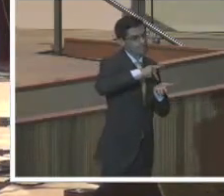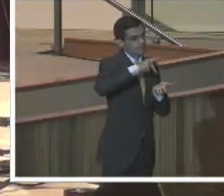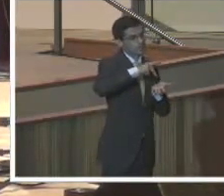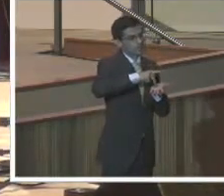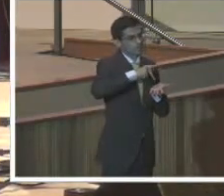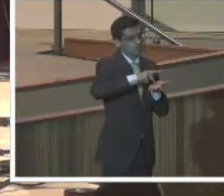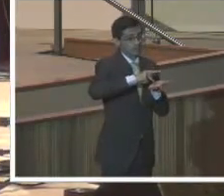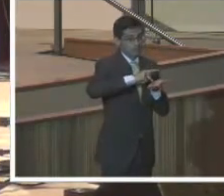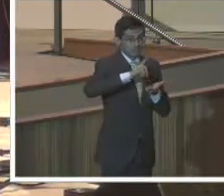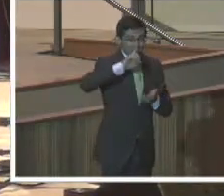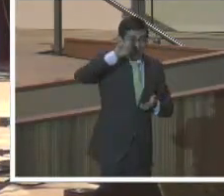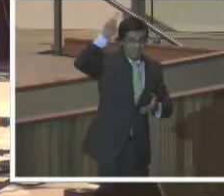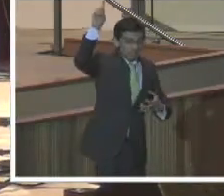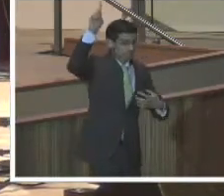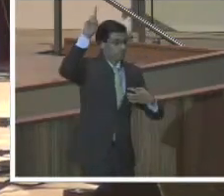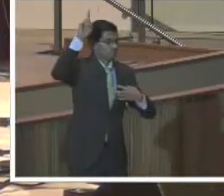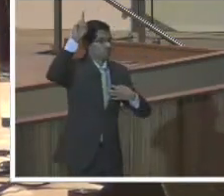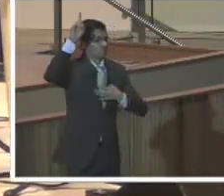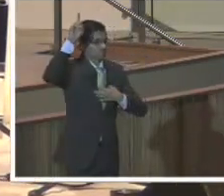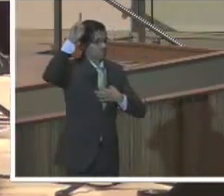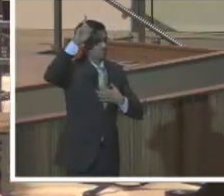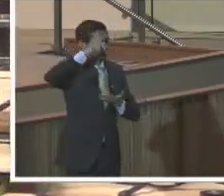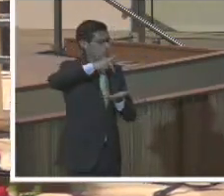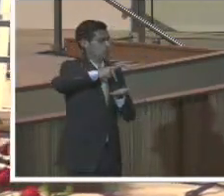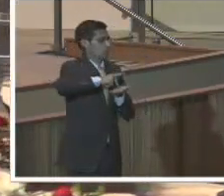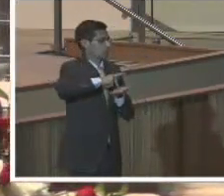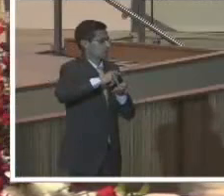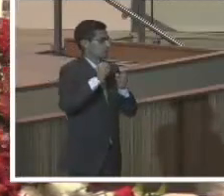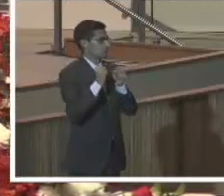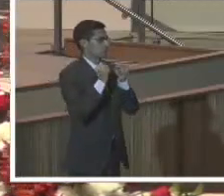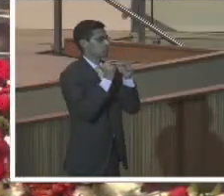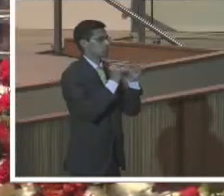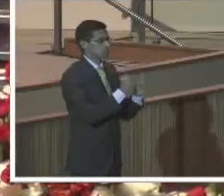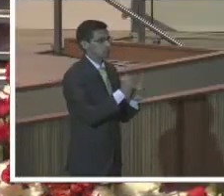de Deus Pai é poder